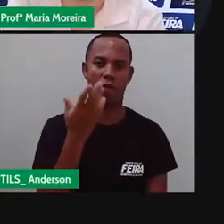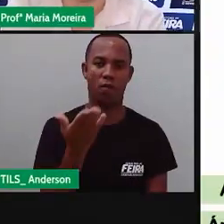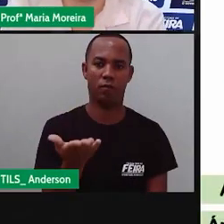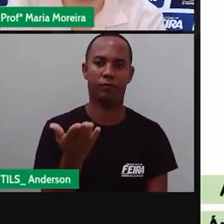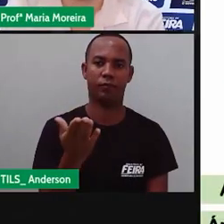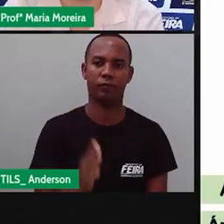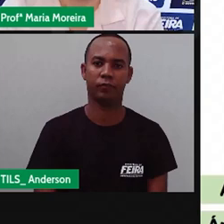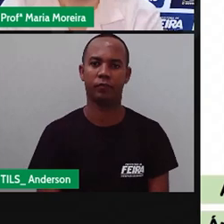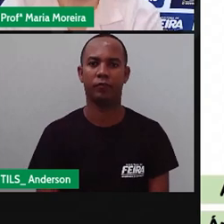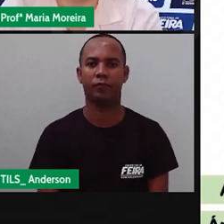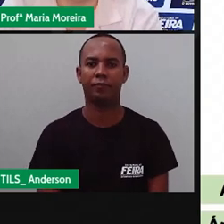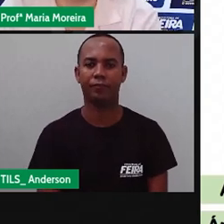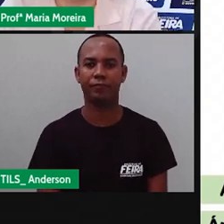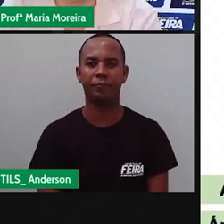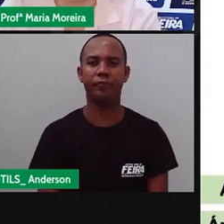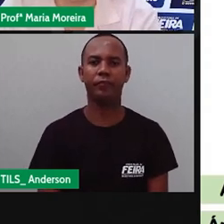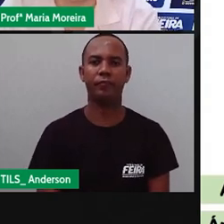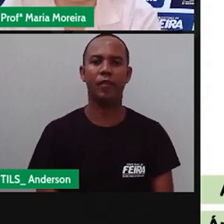né?